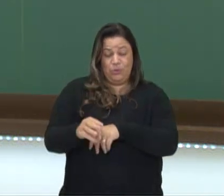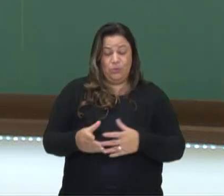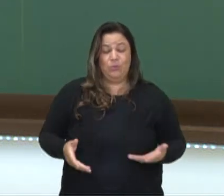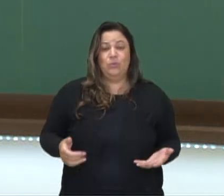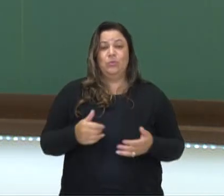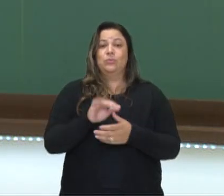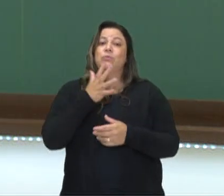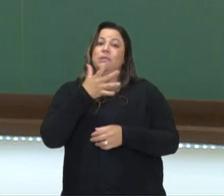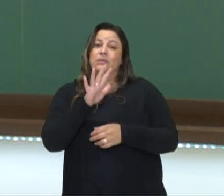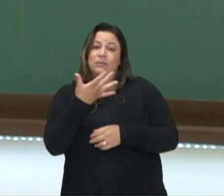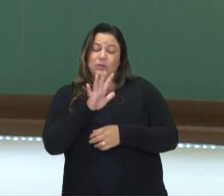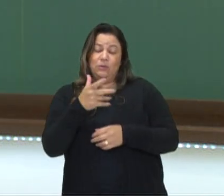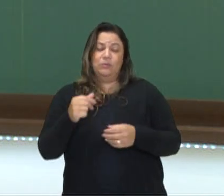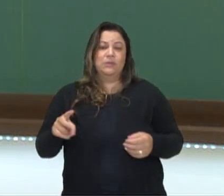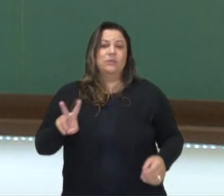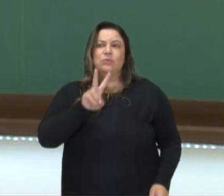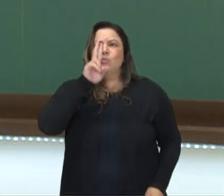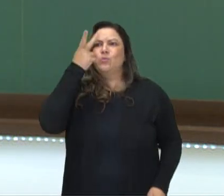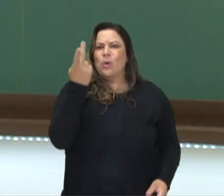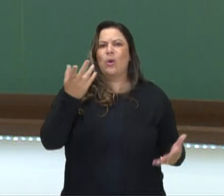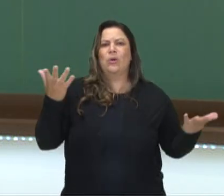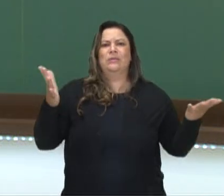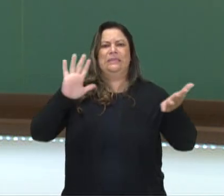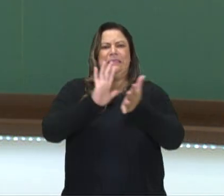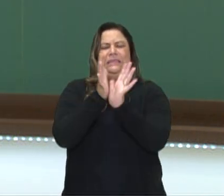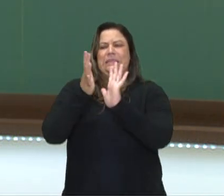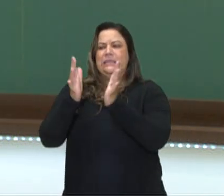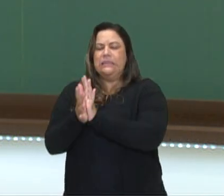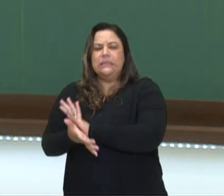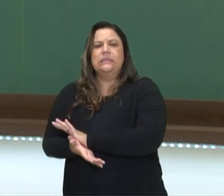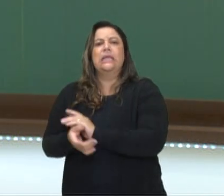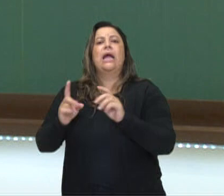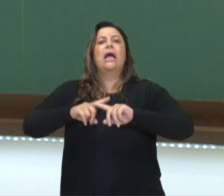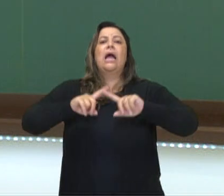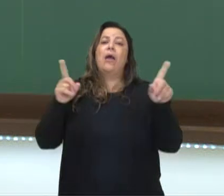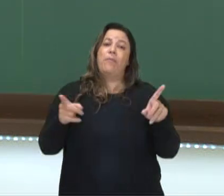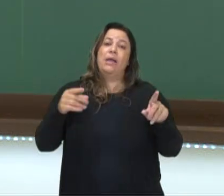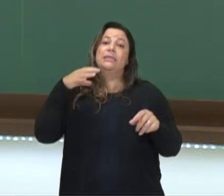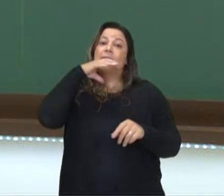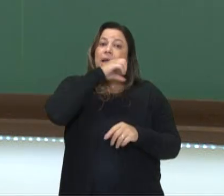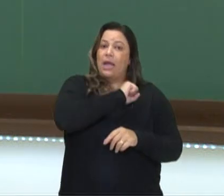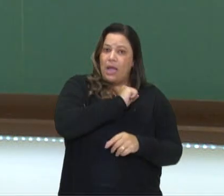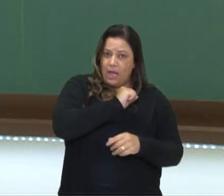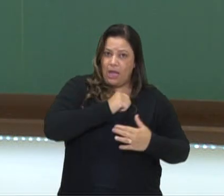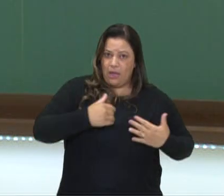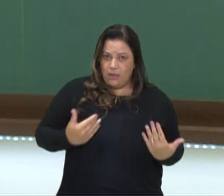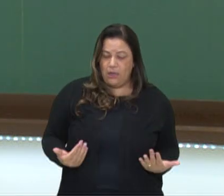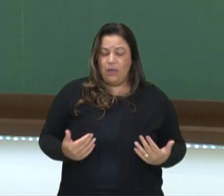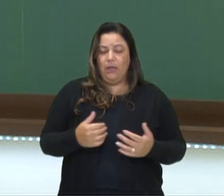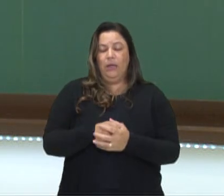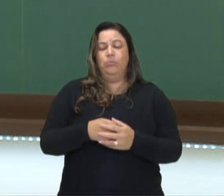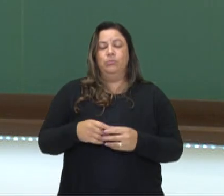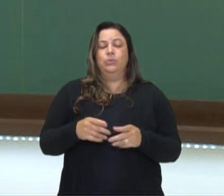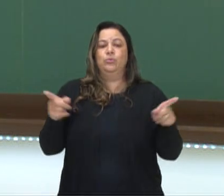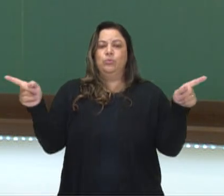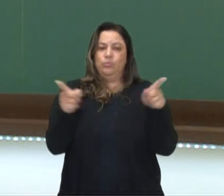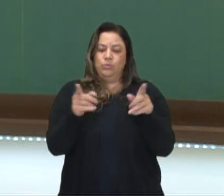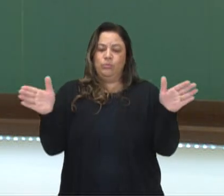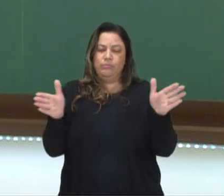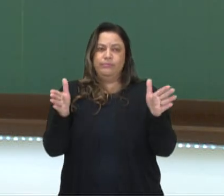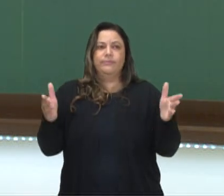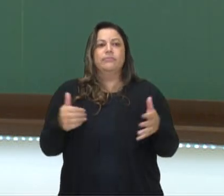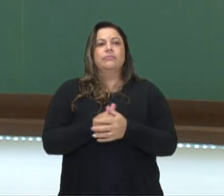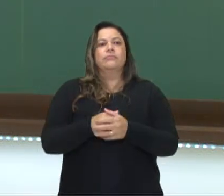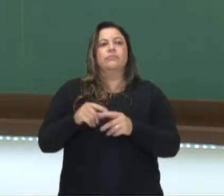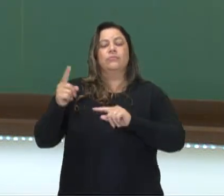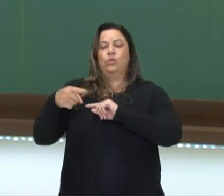muito destrutivos, mas a sua duração ela é muito menor, diferente do que acontece com os furacões,